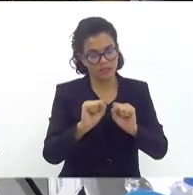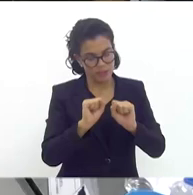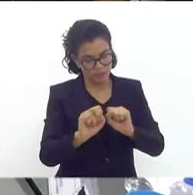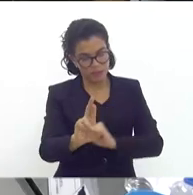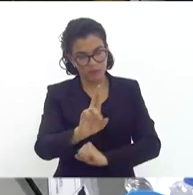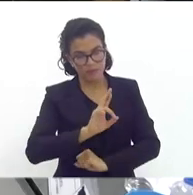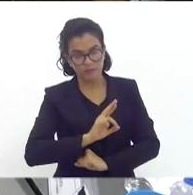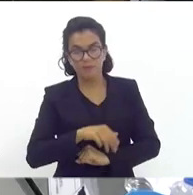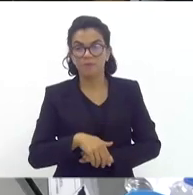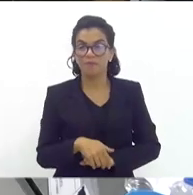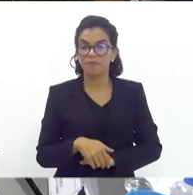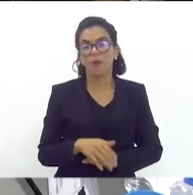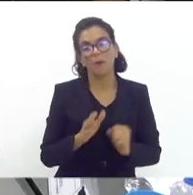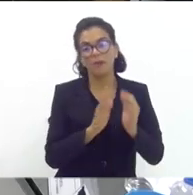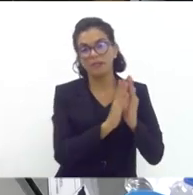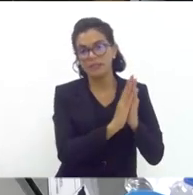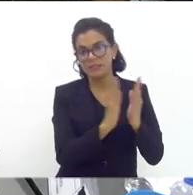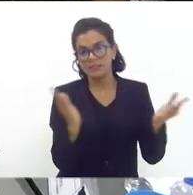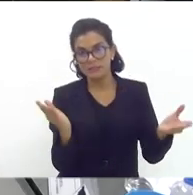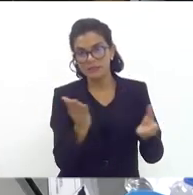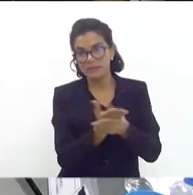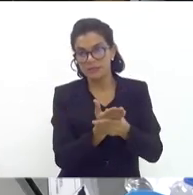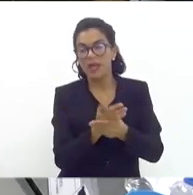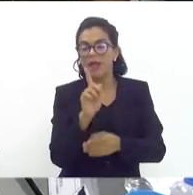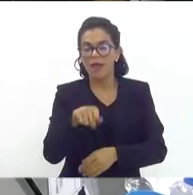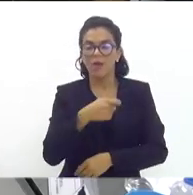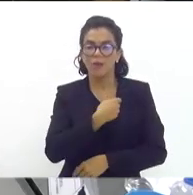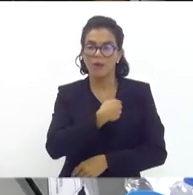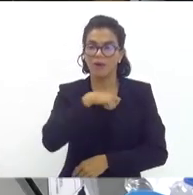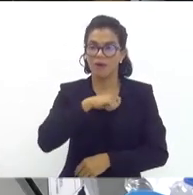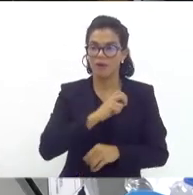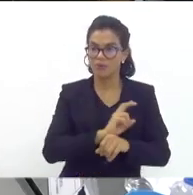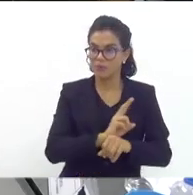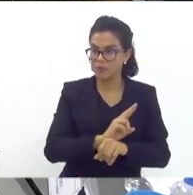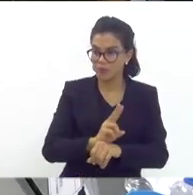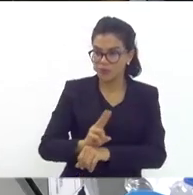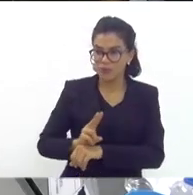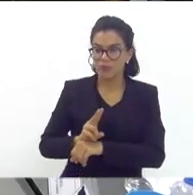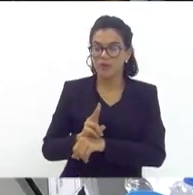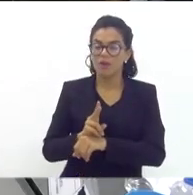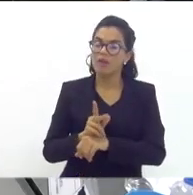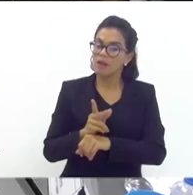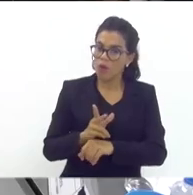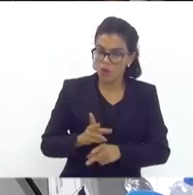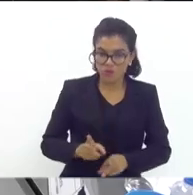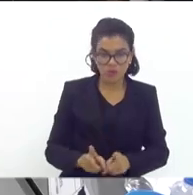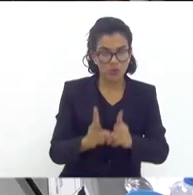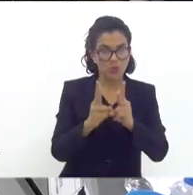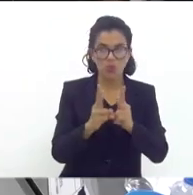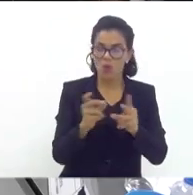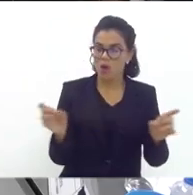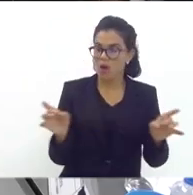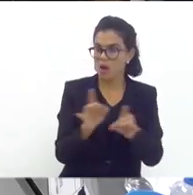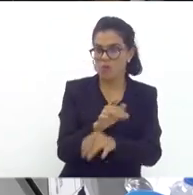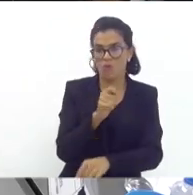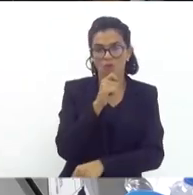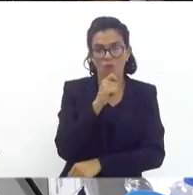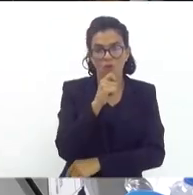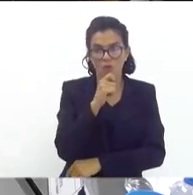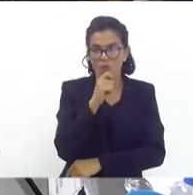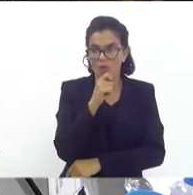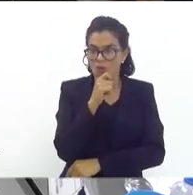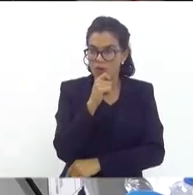esse processo ele é uma auditoria que está sendo está ainda em andamento na no âmbito